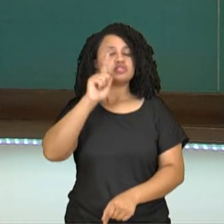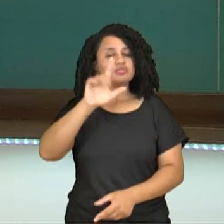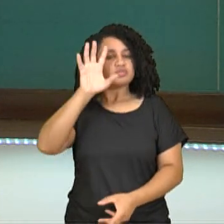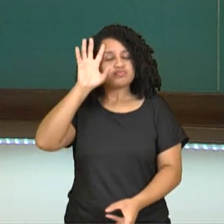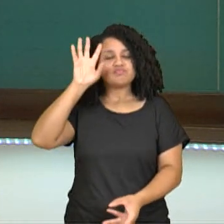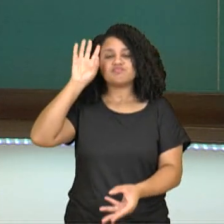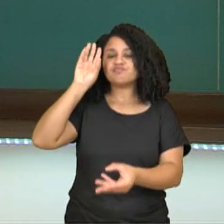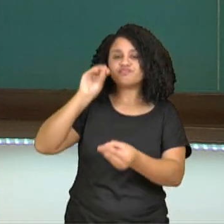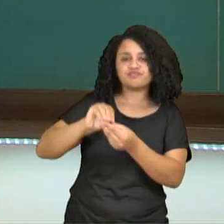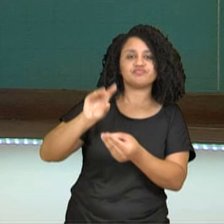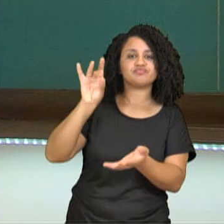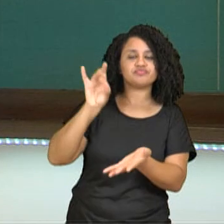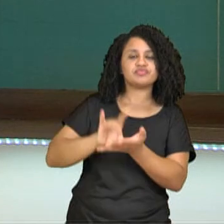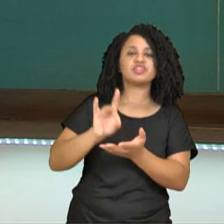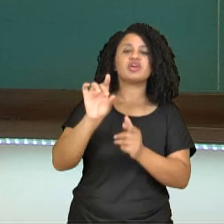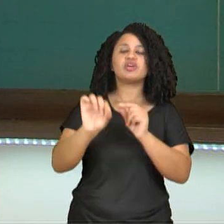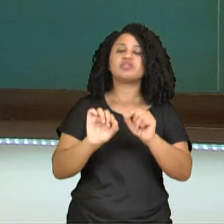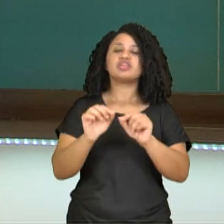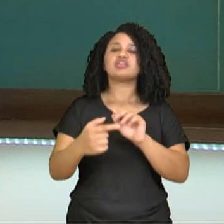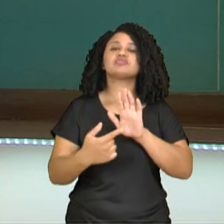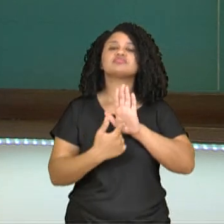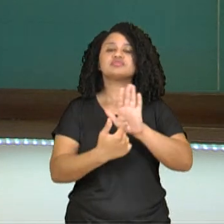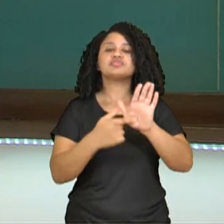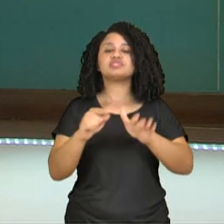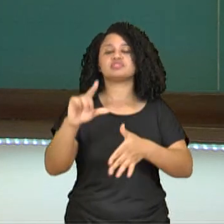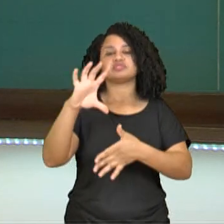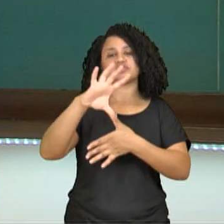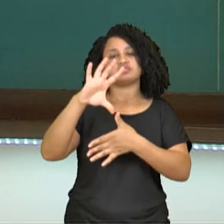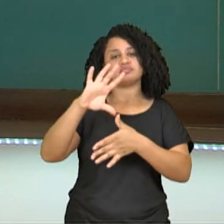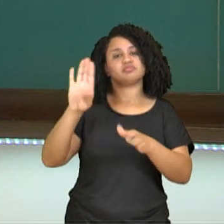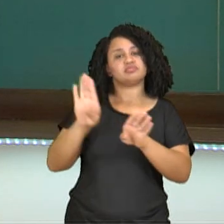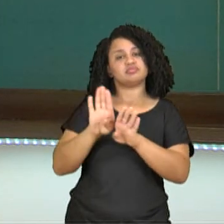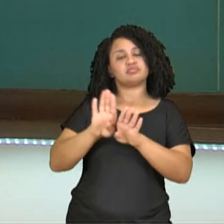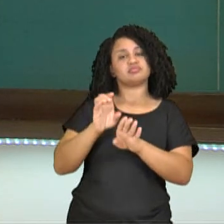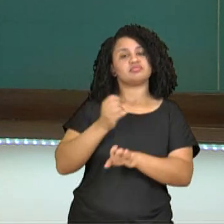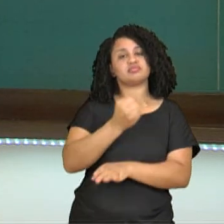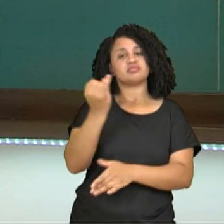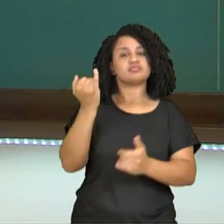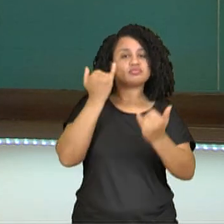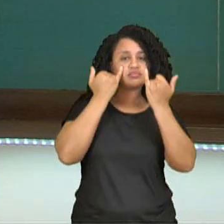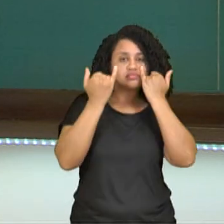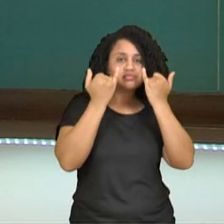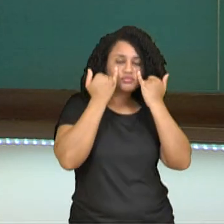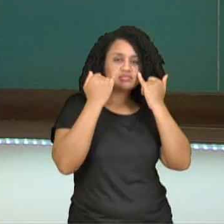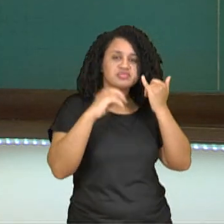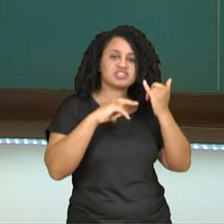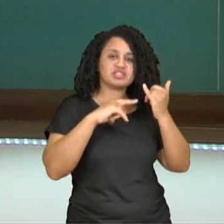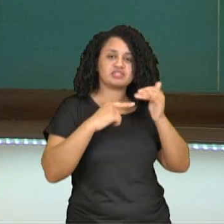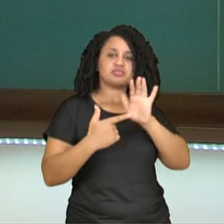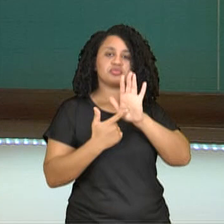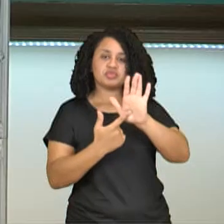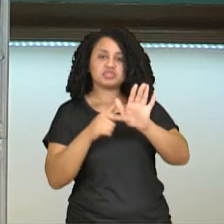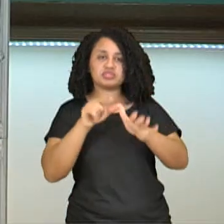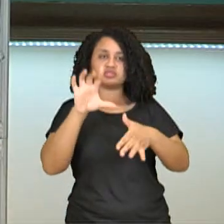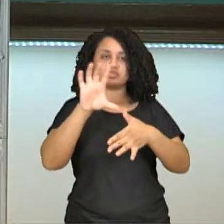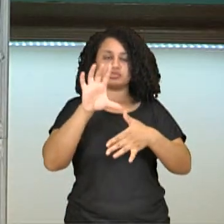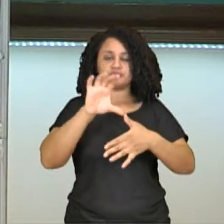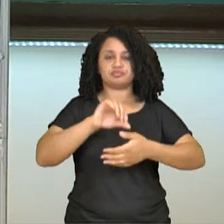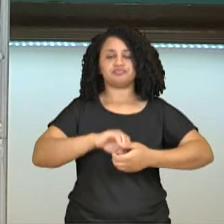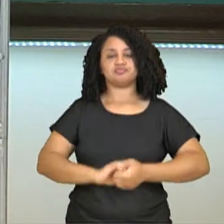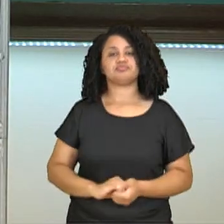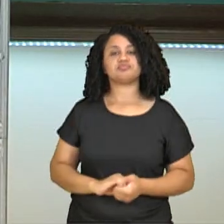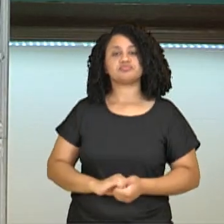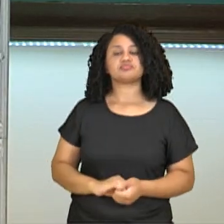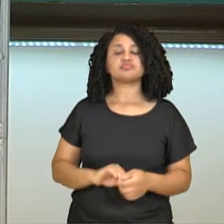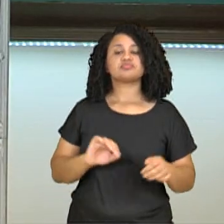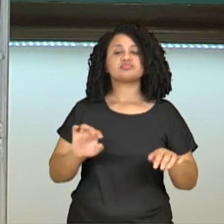do que está sendo representado naquele mapa e de quais as informações que estão destacadas nesse mapa. Nós já